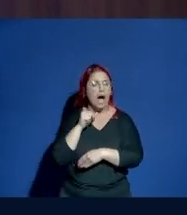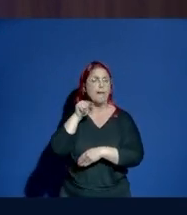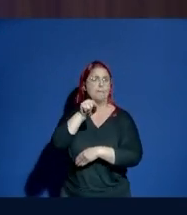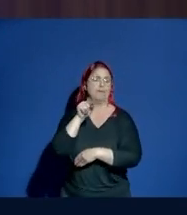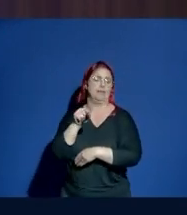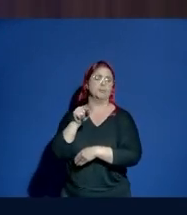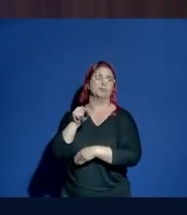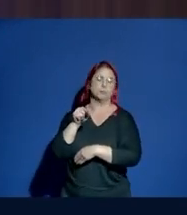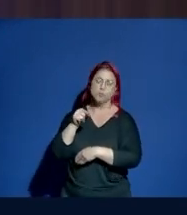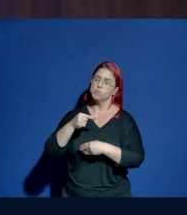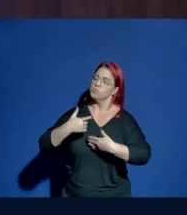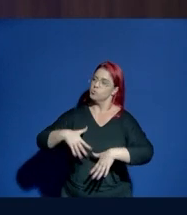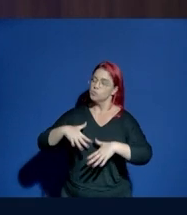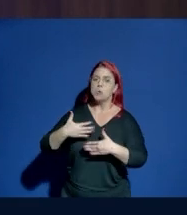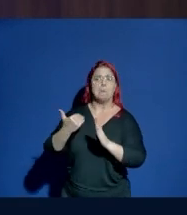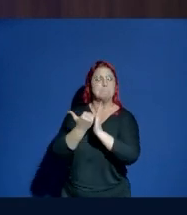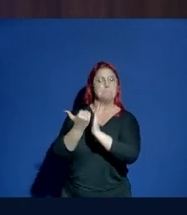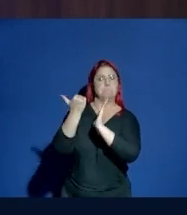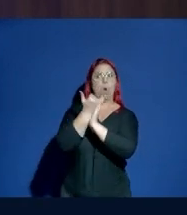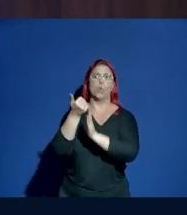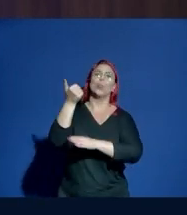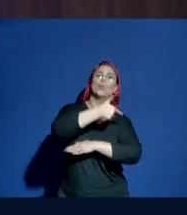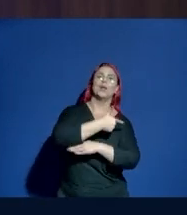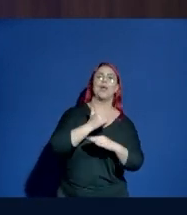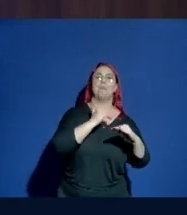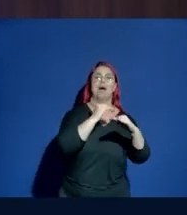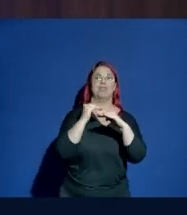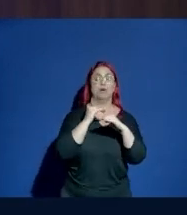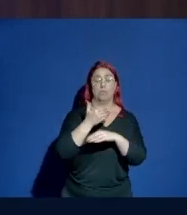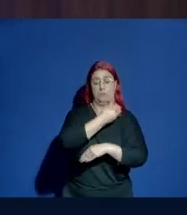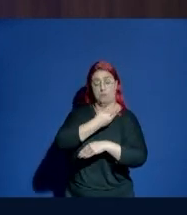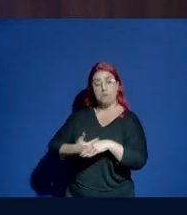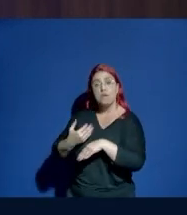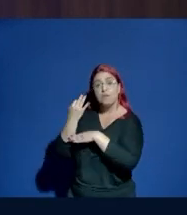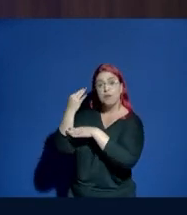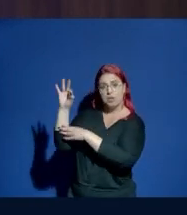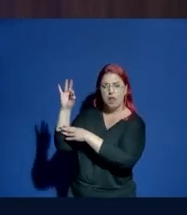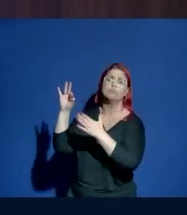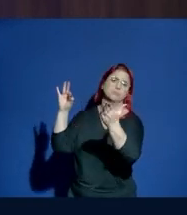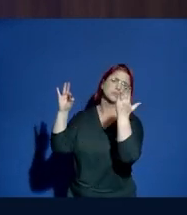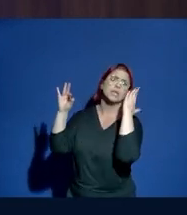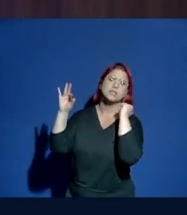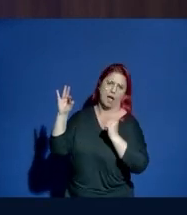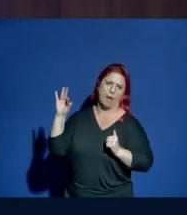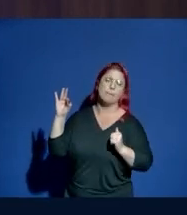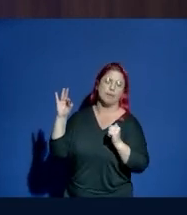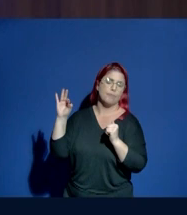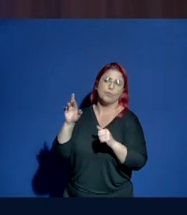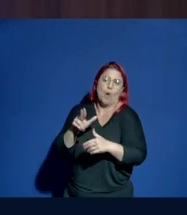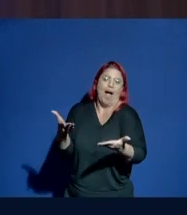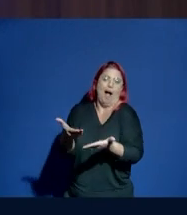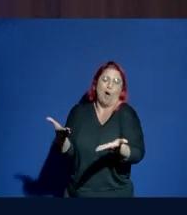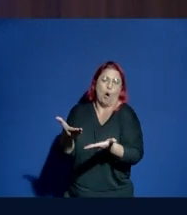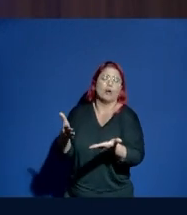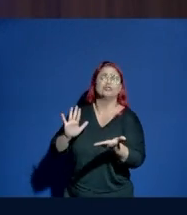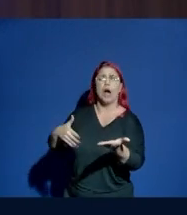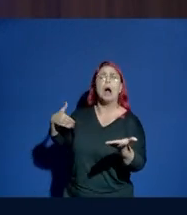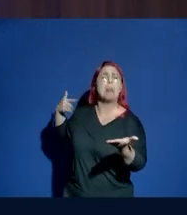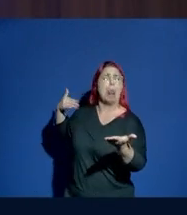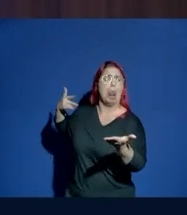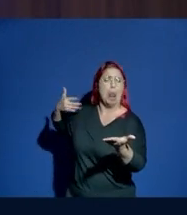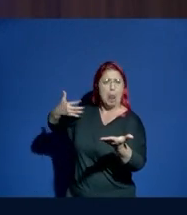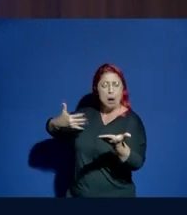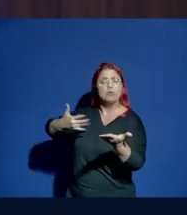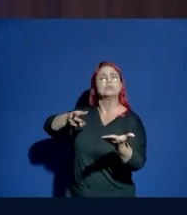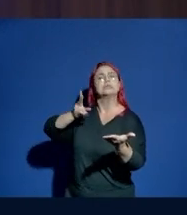isso é algo muito acima da média o governo federal tá se você sabe disso né não é de agora de longos anos